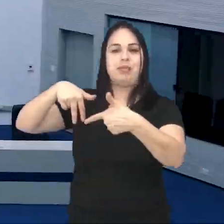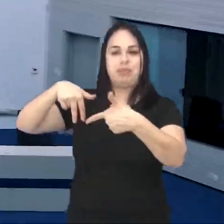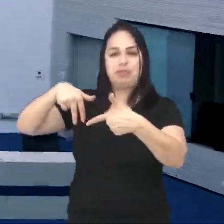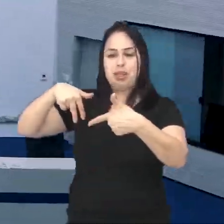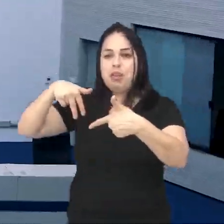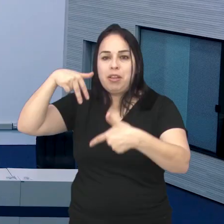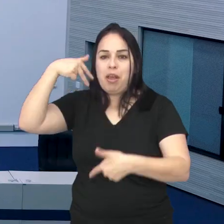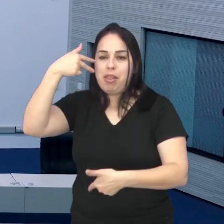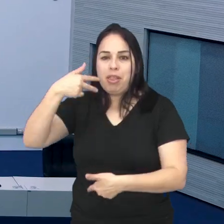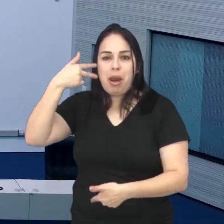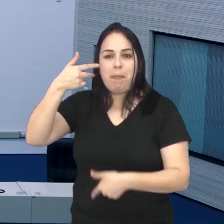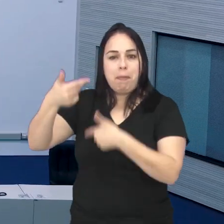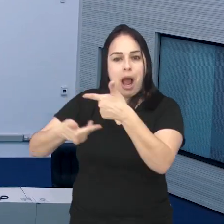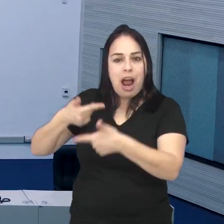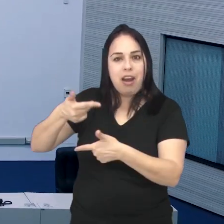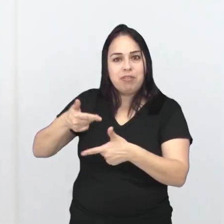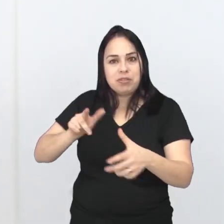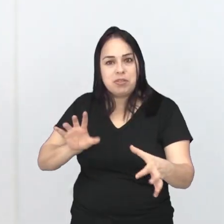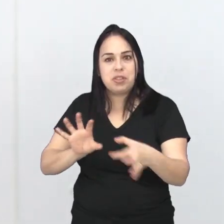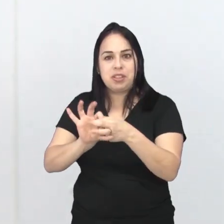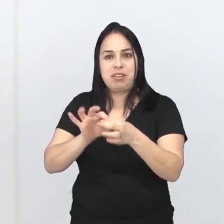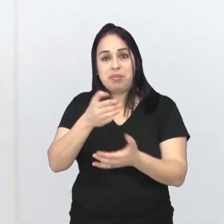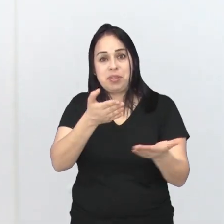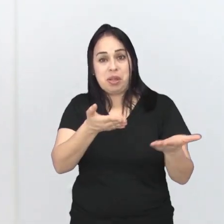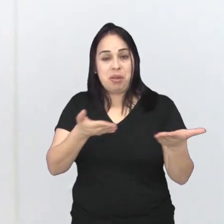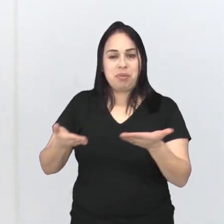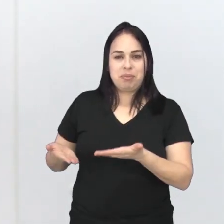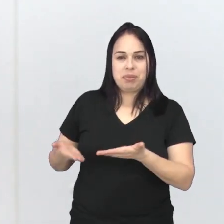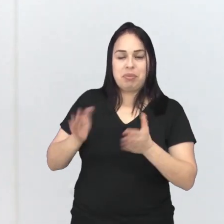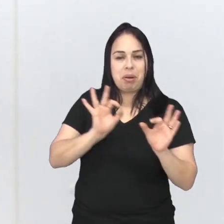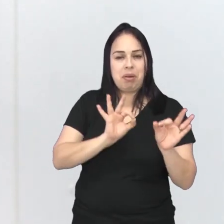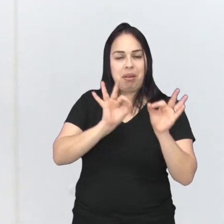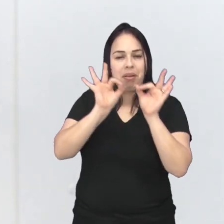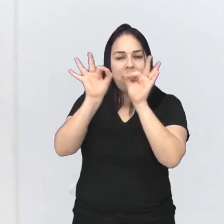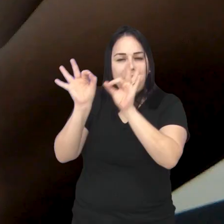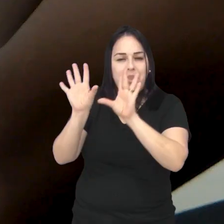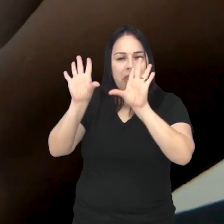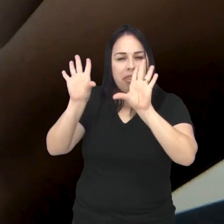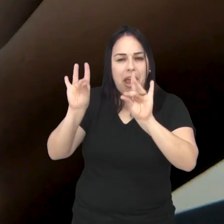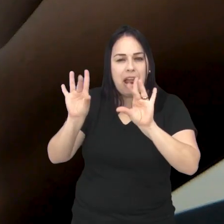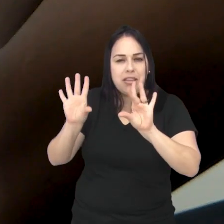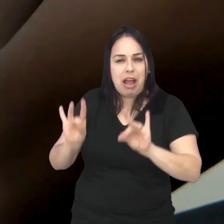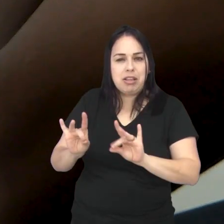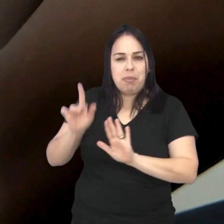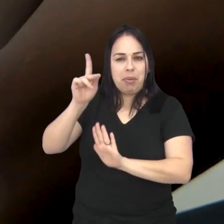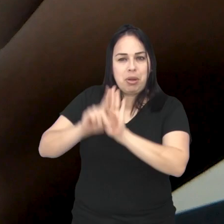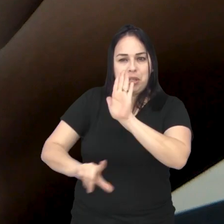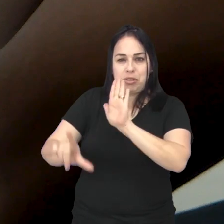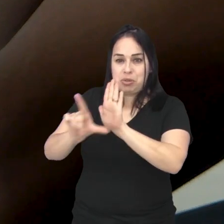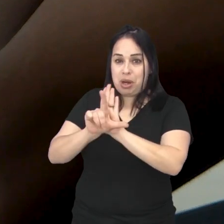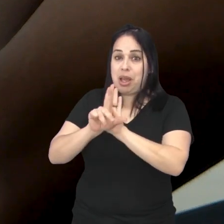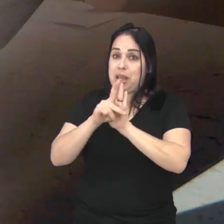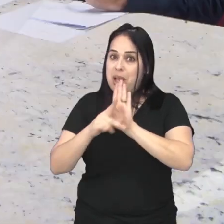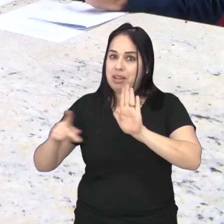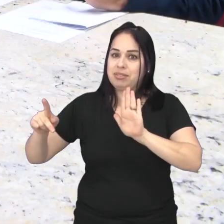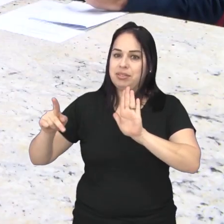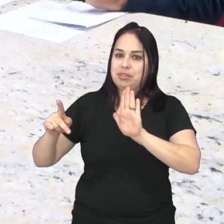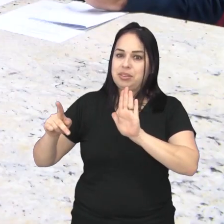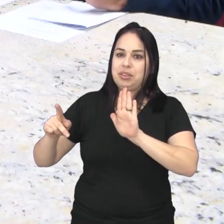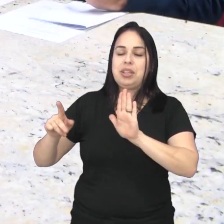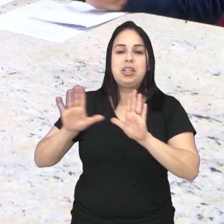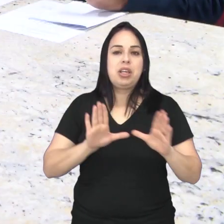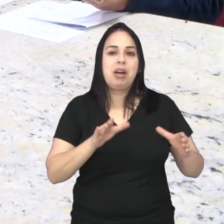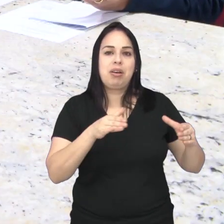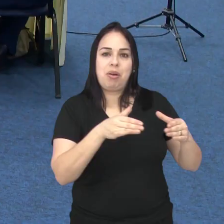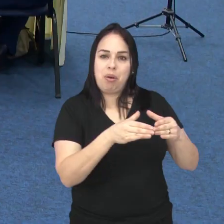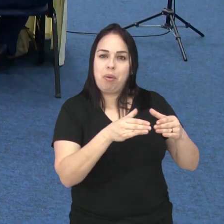mais perto do trabalho dos vereadores. Você é o nosso convidado para acompanhar detalhes de projetos de lei em tramitação e da